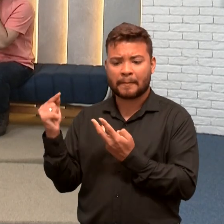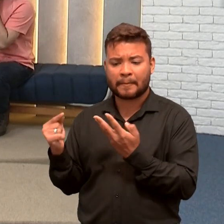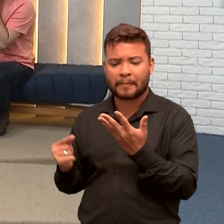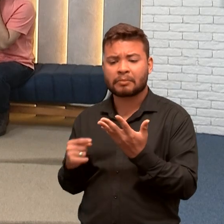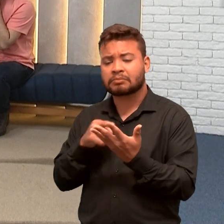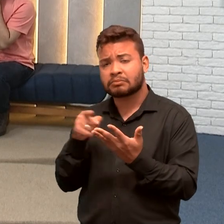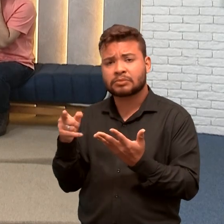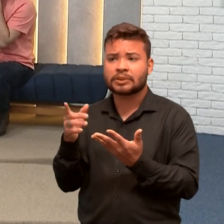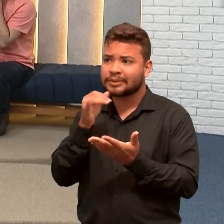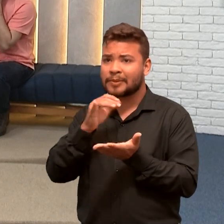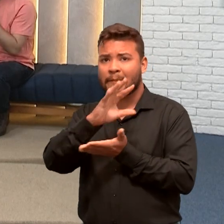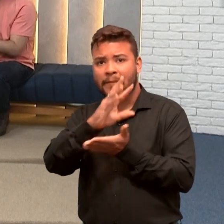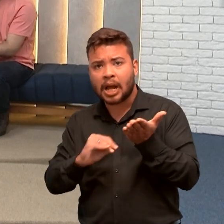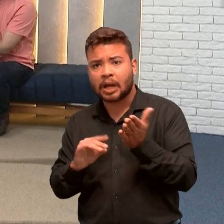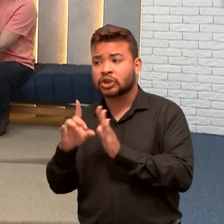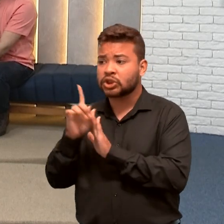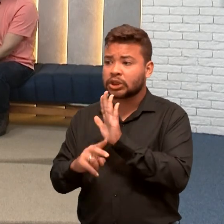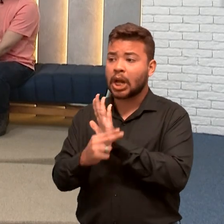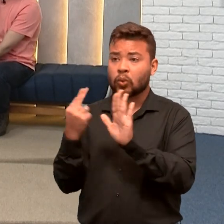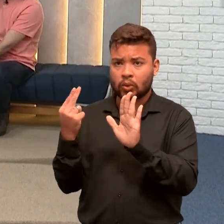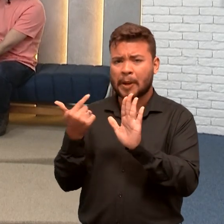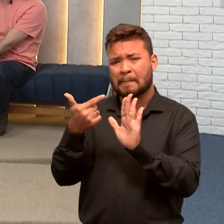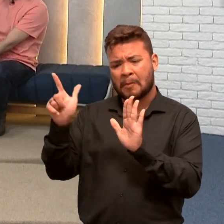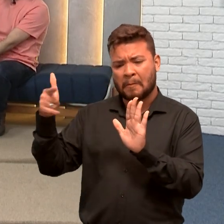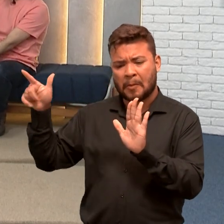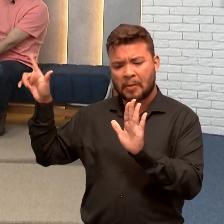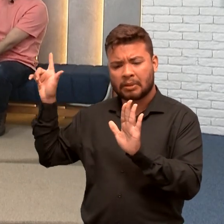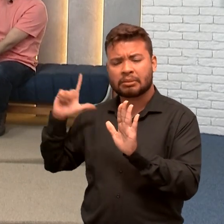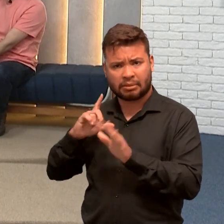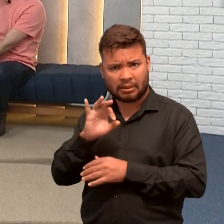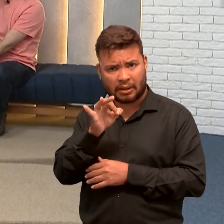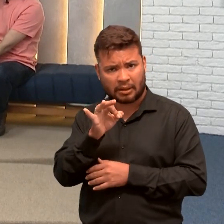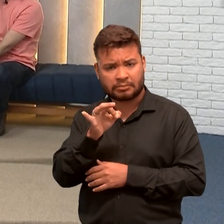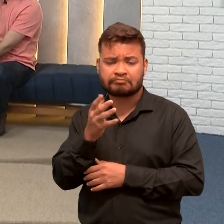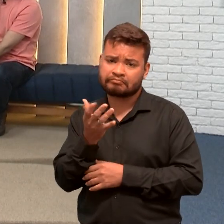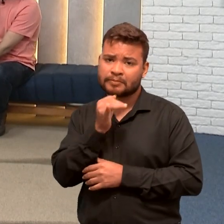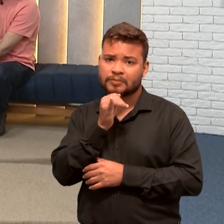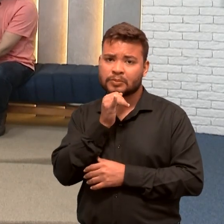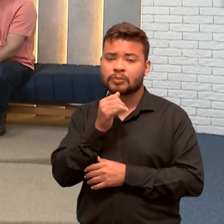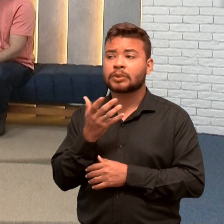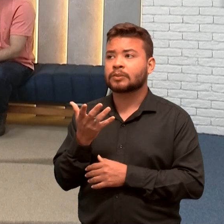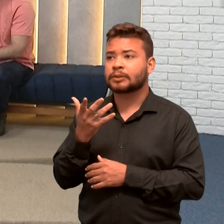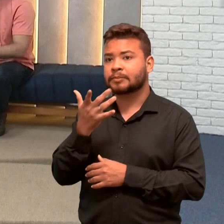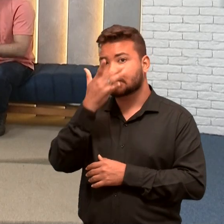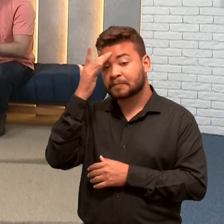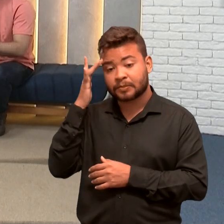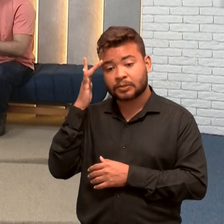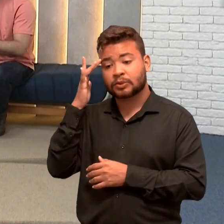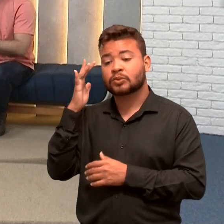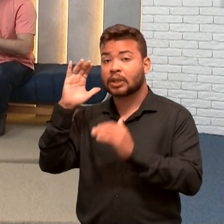para além do plágio, dos direitos autorais, conforme a gente abordou no primeiro bloco, que é o respeito mútuo mesmo